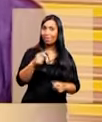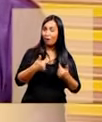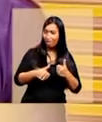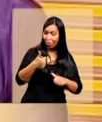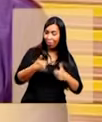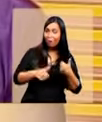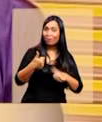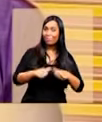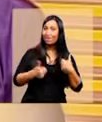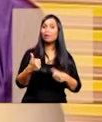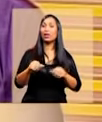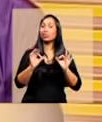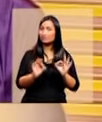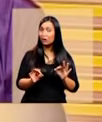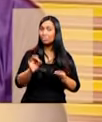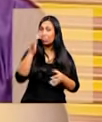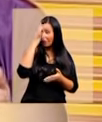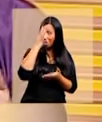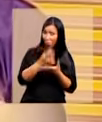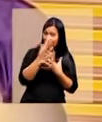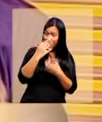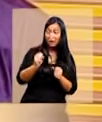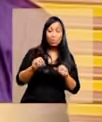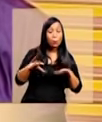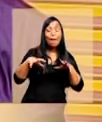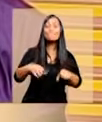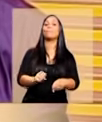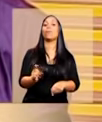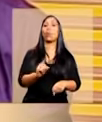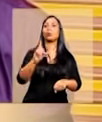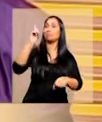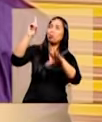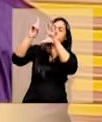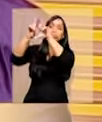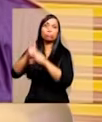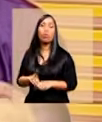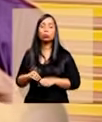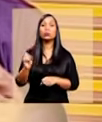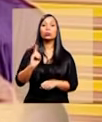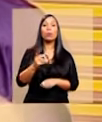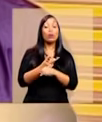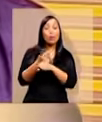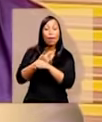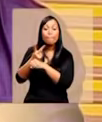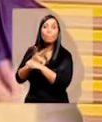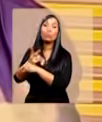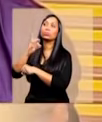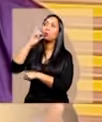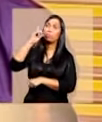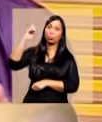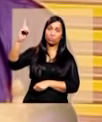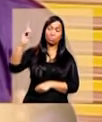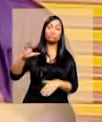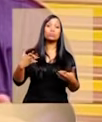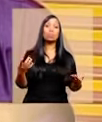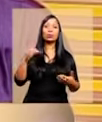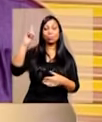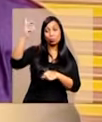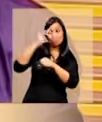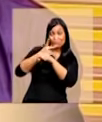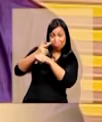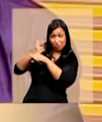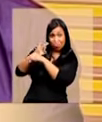a analisar de fato, a fé não é a posse de Deus. A fé é a busca por Deus. Só que